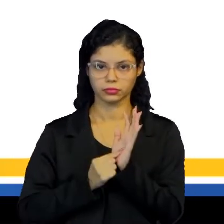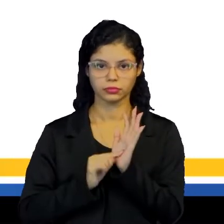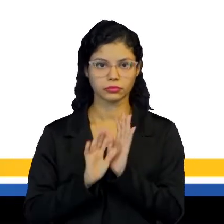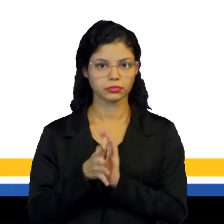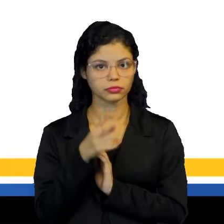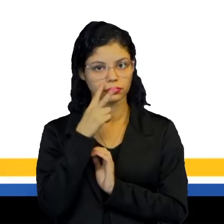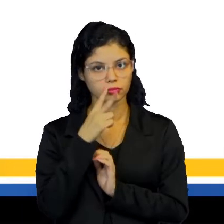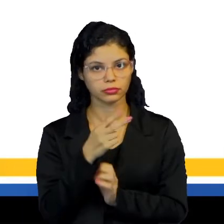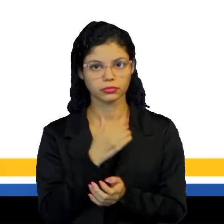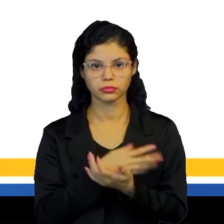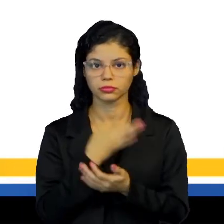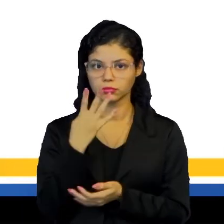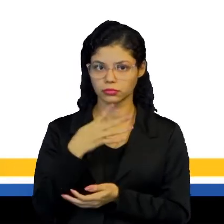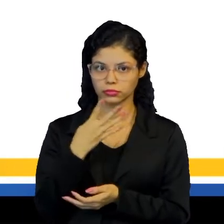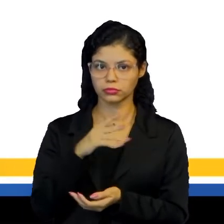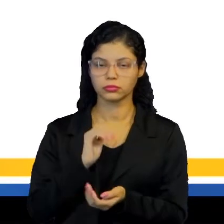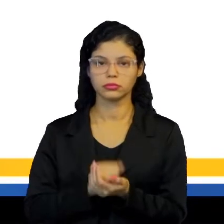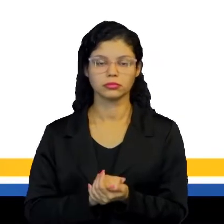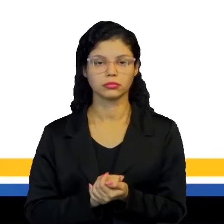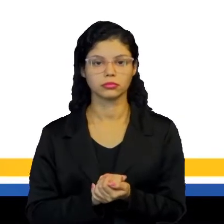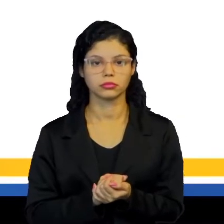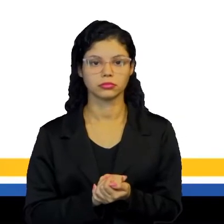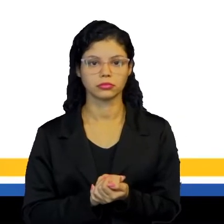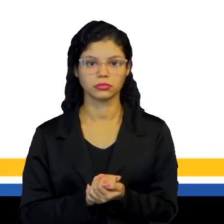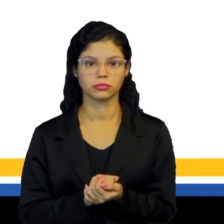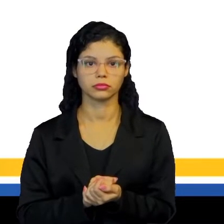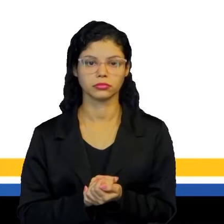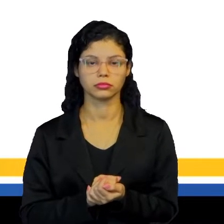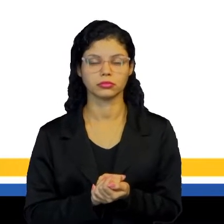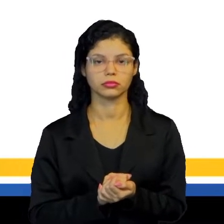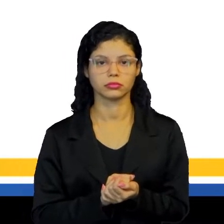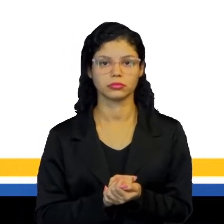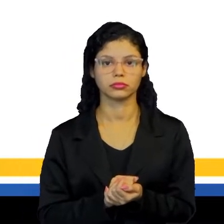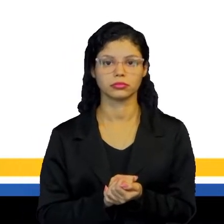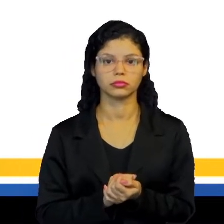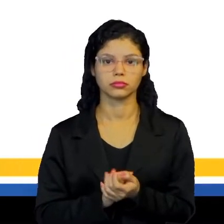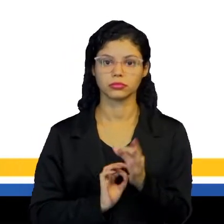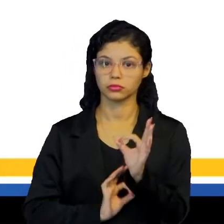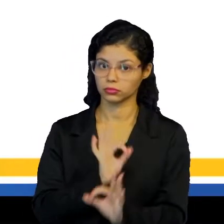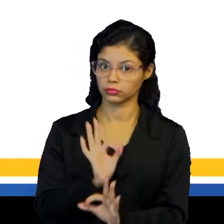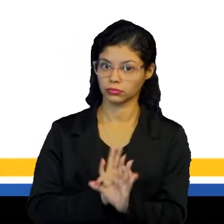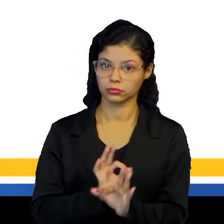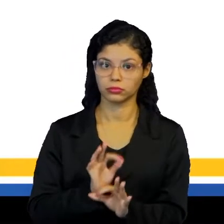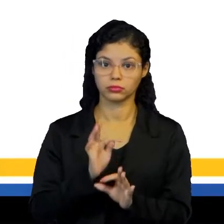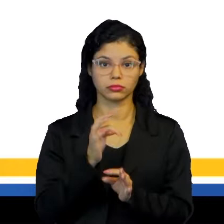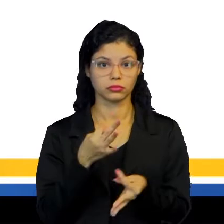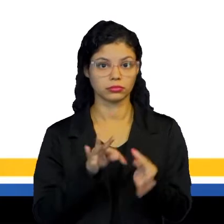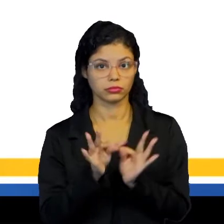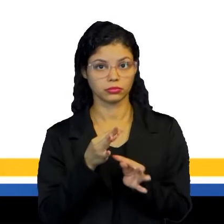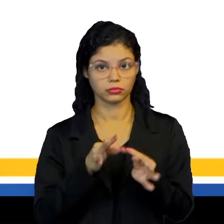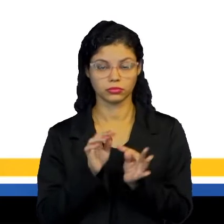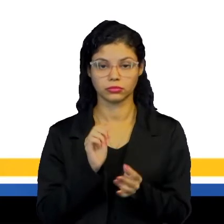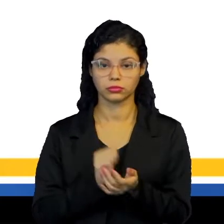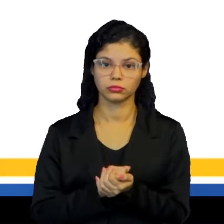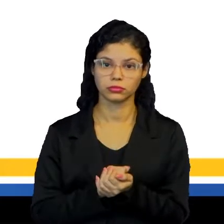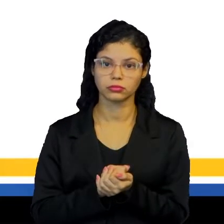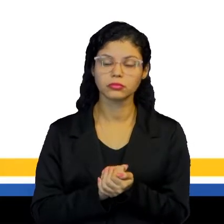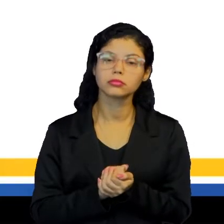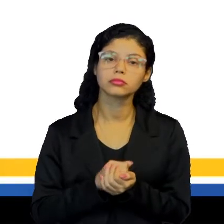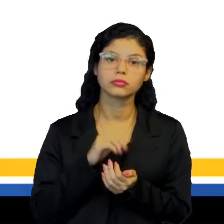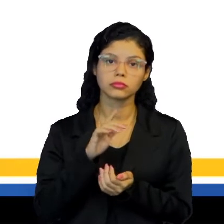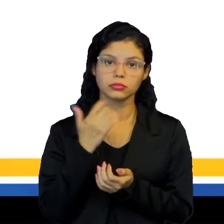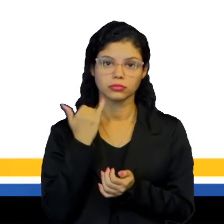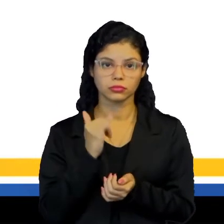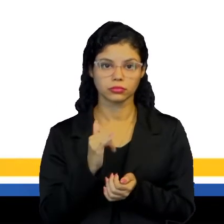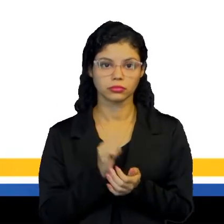já vê lá no 4, tá? A gente já vê aqui, ó, ferramentas tecnológicas, por exemplo, formulários